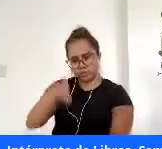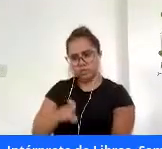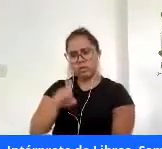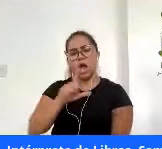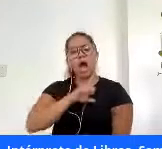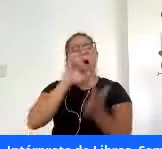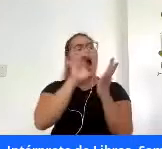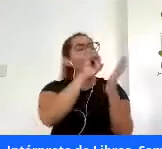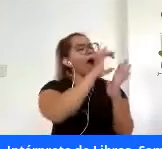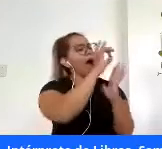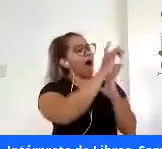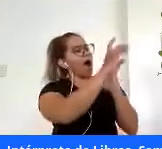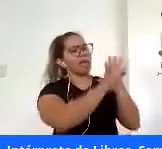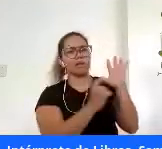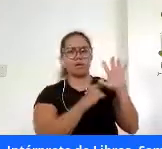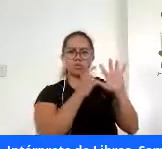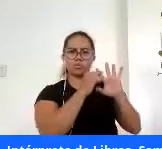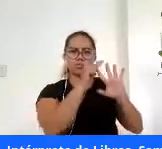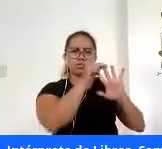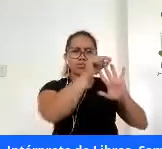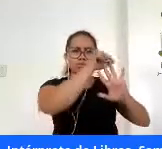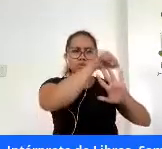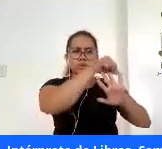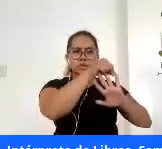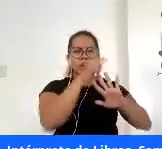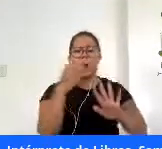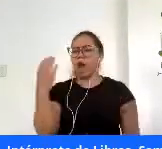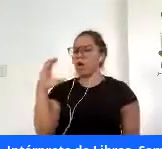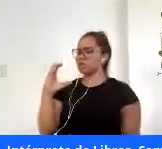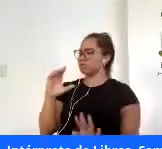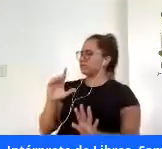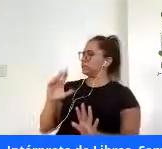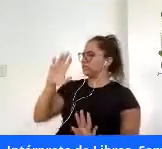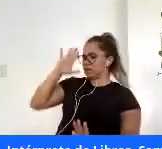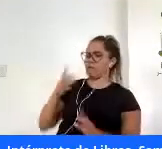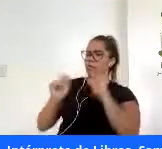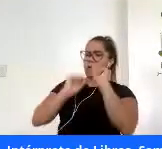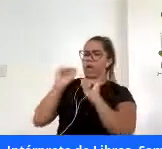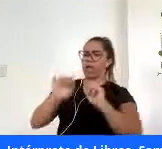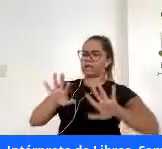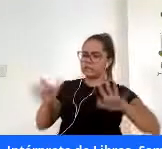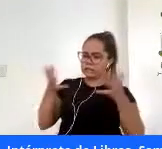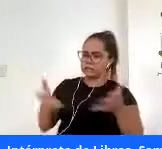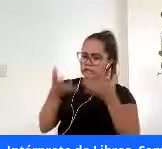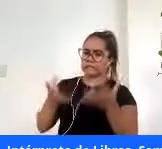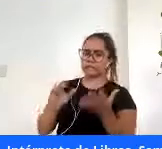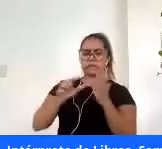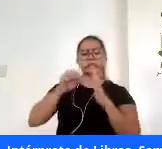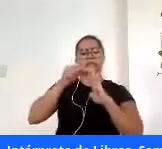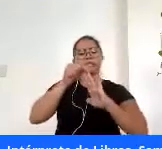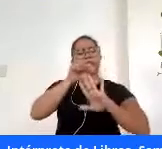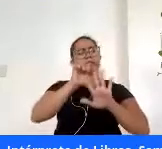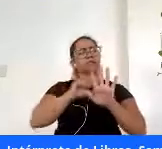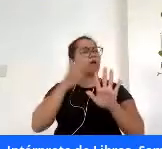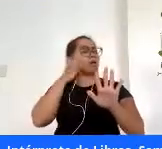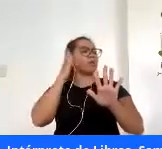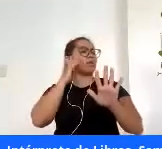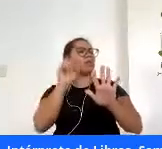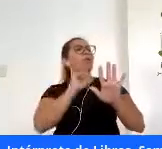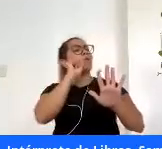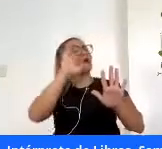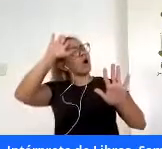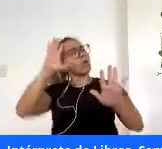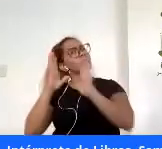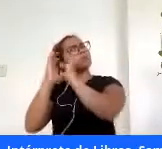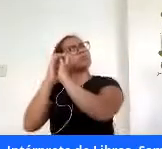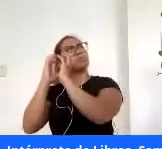esses cientistas, eles resolveram estimular esses dedos para poder estudar o que pode acontecer com o cérebro através de um aumento